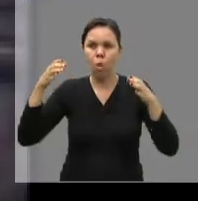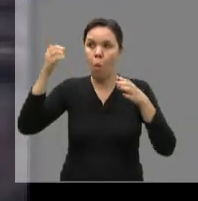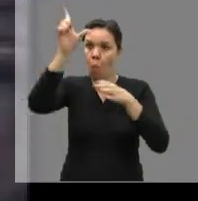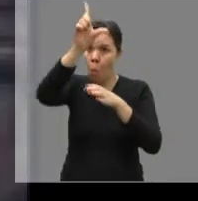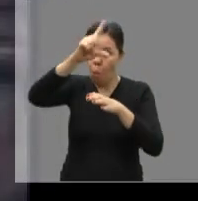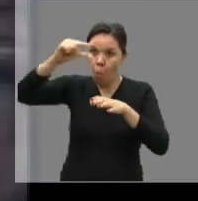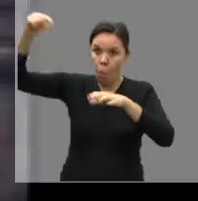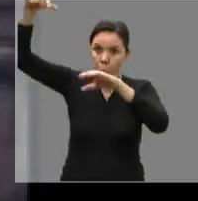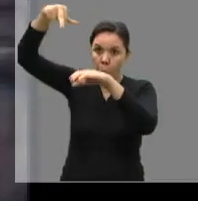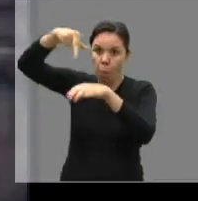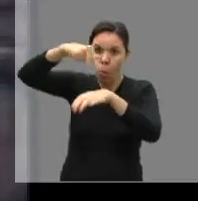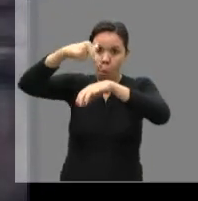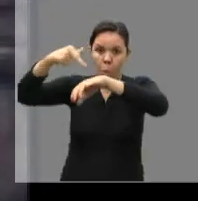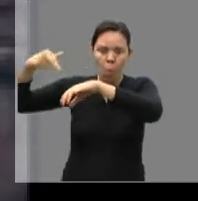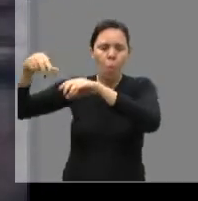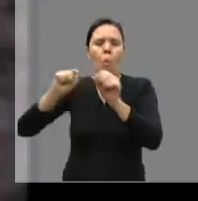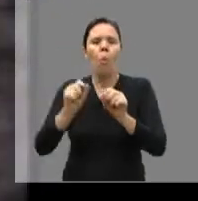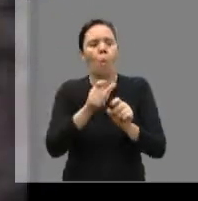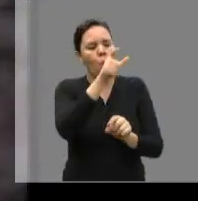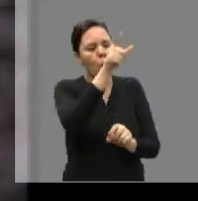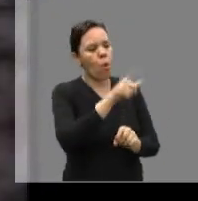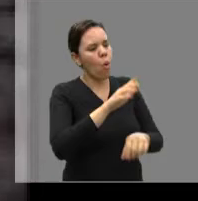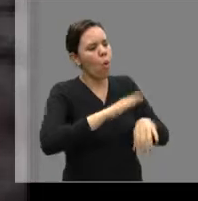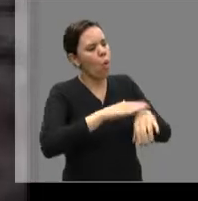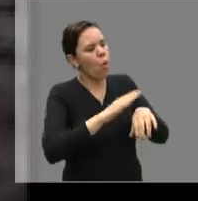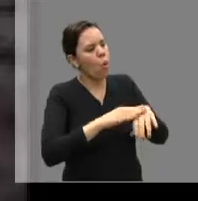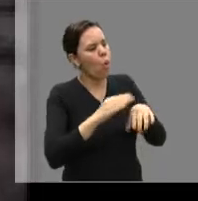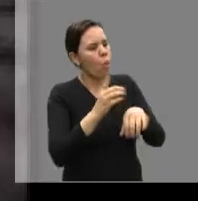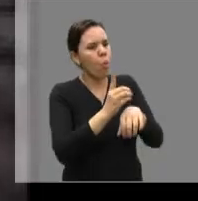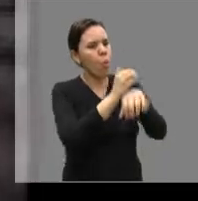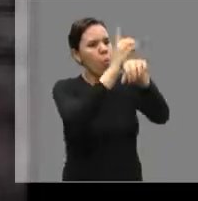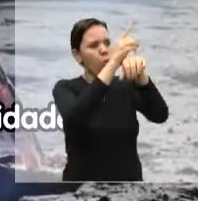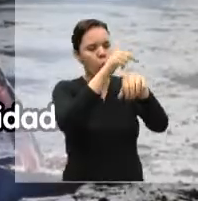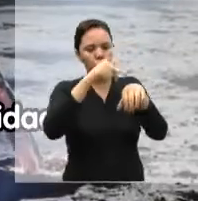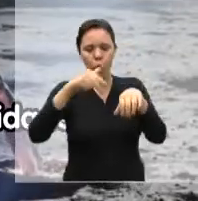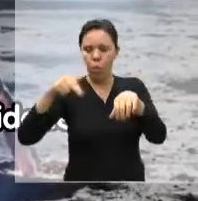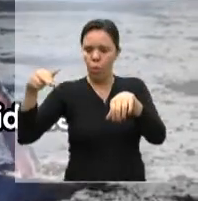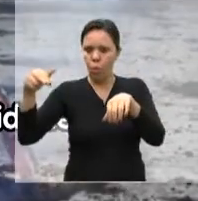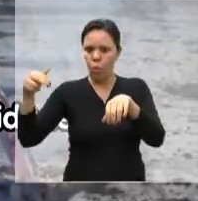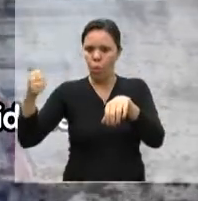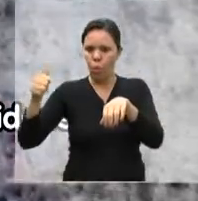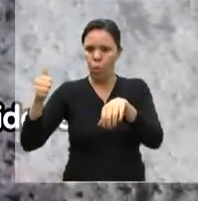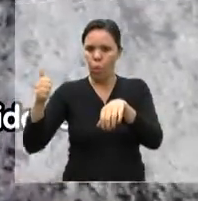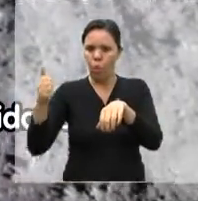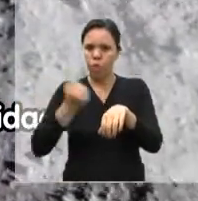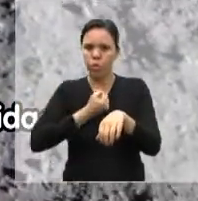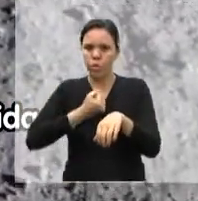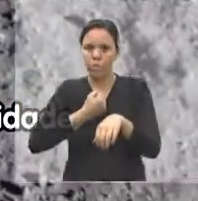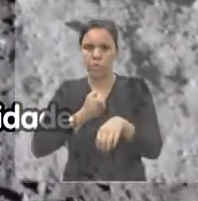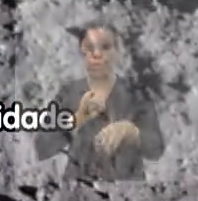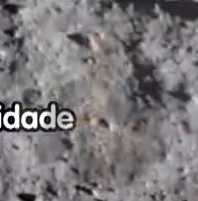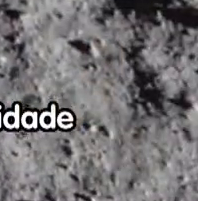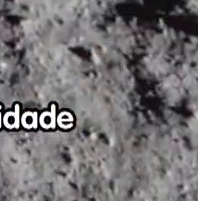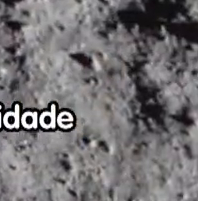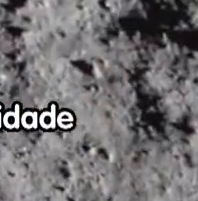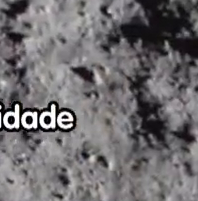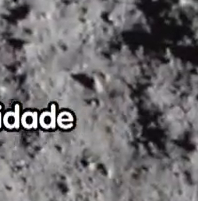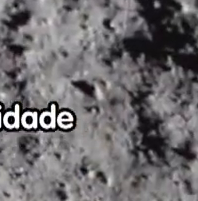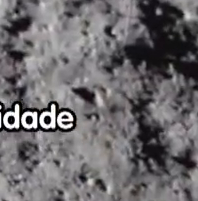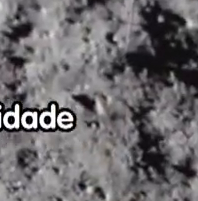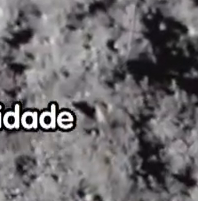Ou como disse Neil Armstrong ao desembarcar da Apollo 11. It's one small step for